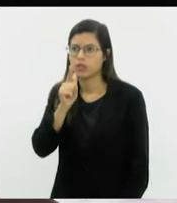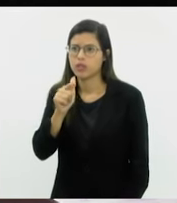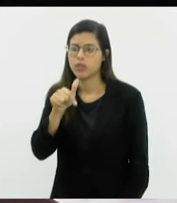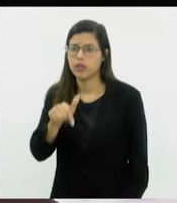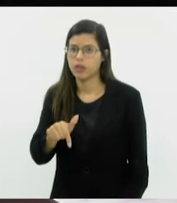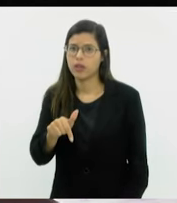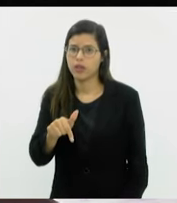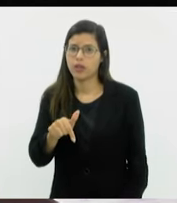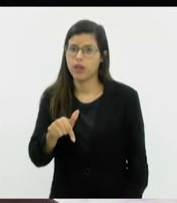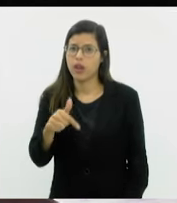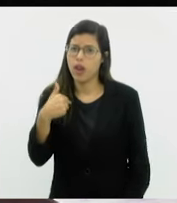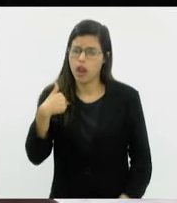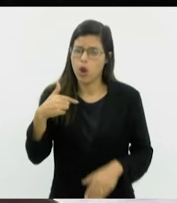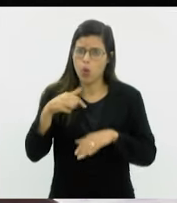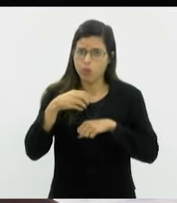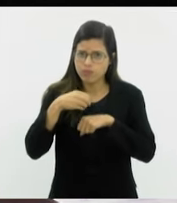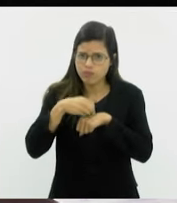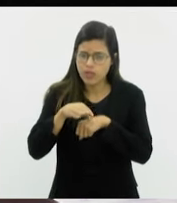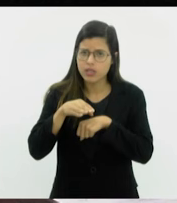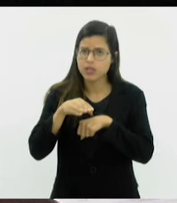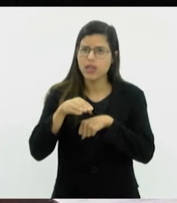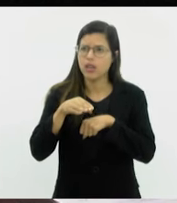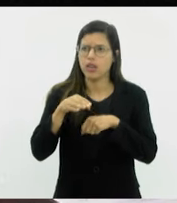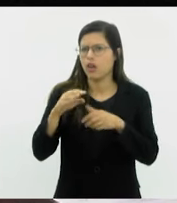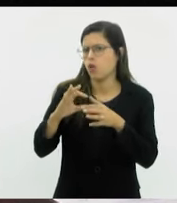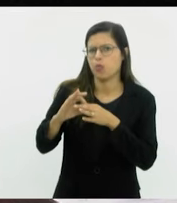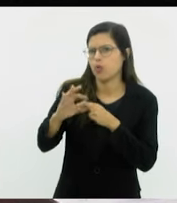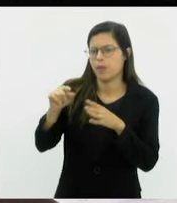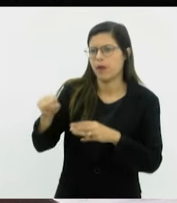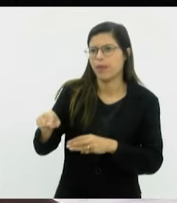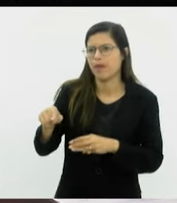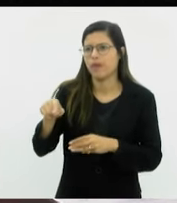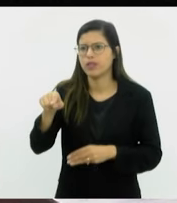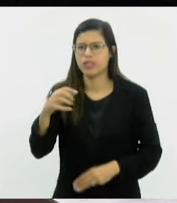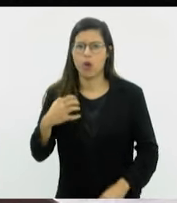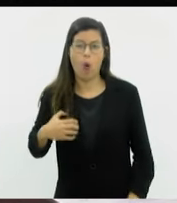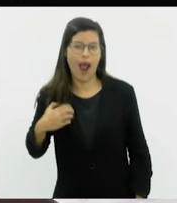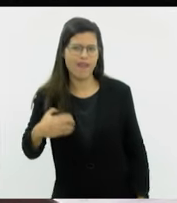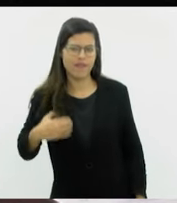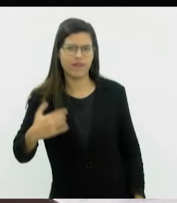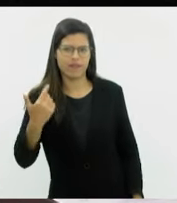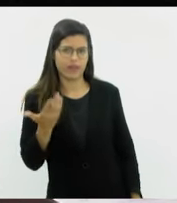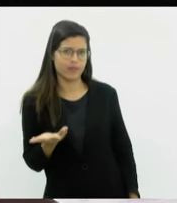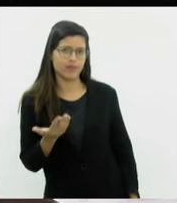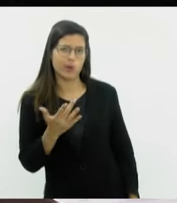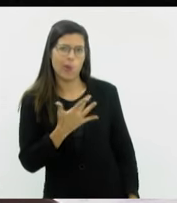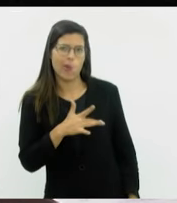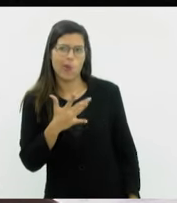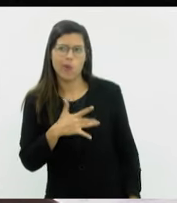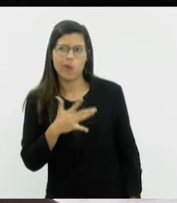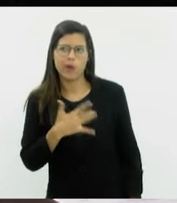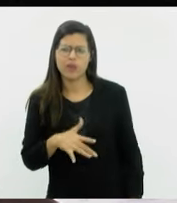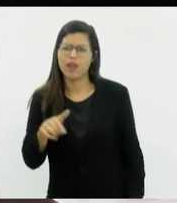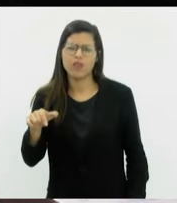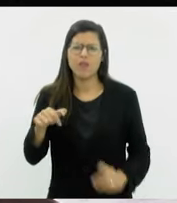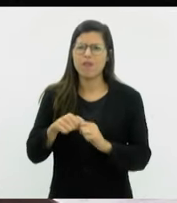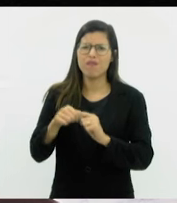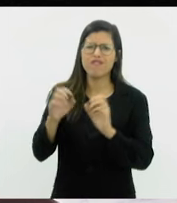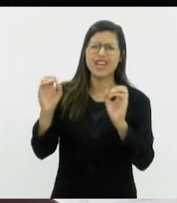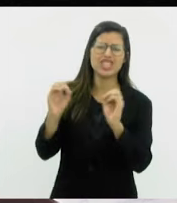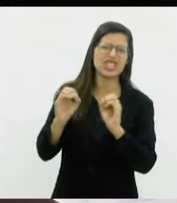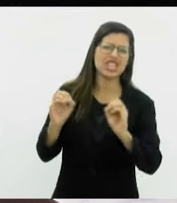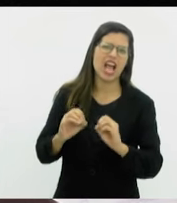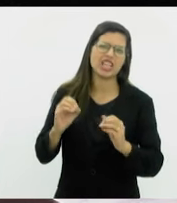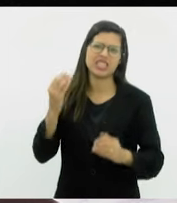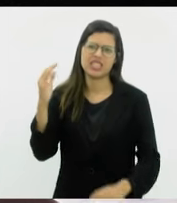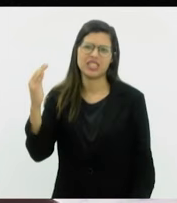inclusive, pegar um que eu indiquei e eu não abri mão para você. Agora você está com raivinha de mim. Coitado, você que não fez porra nenhuma em Niterói. Você que foi